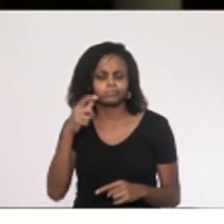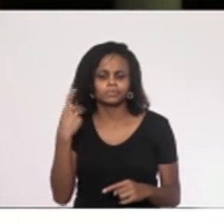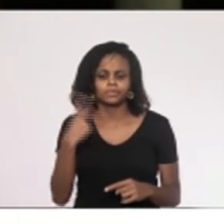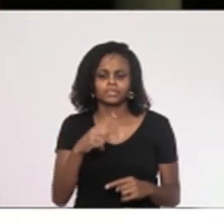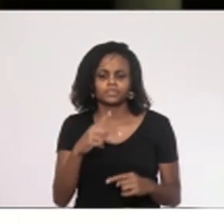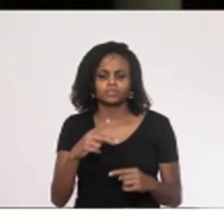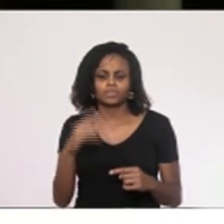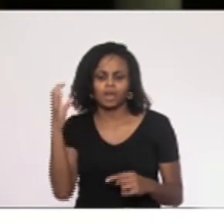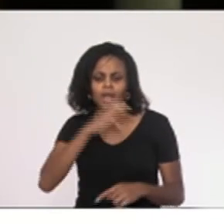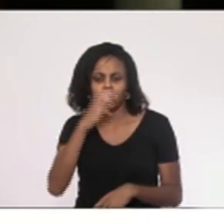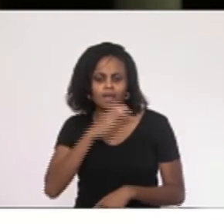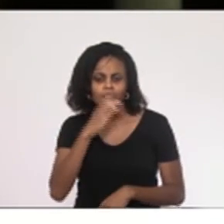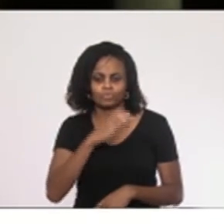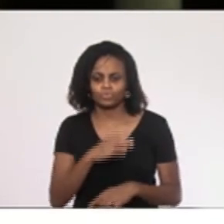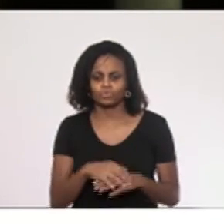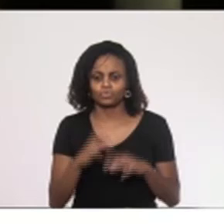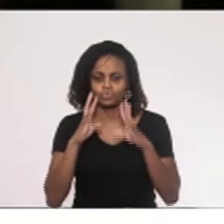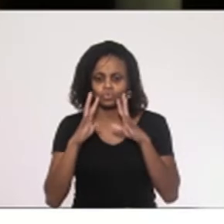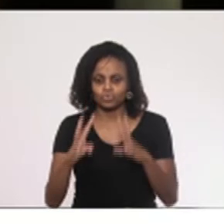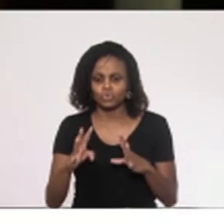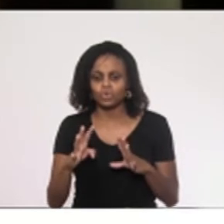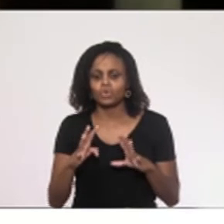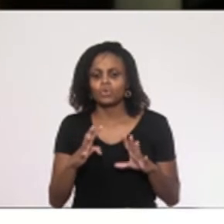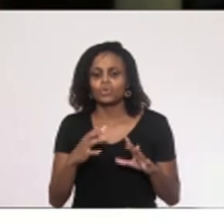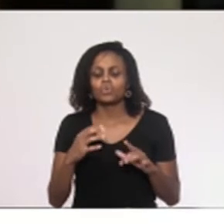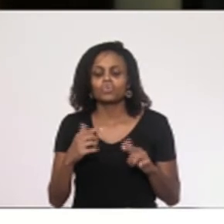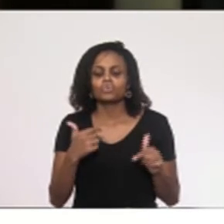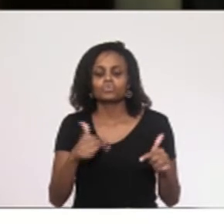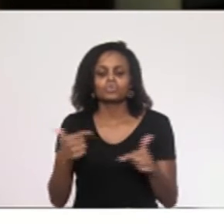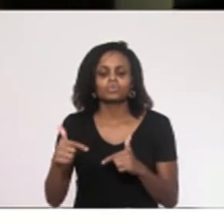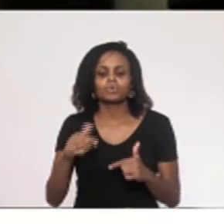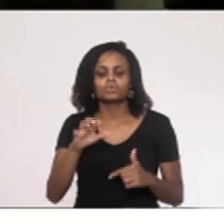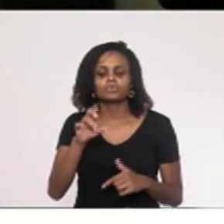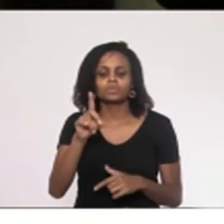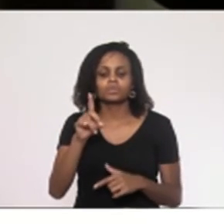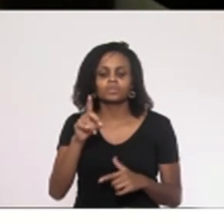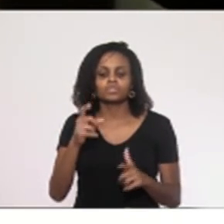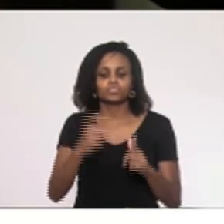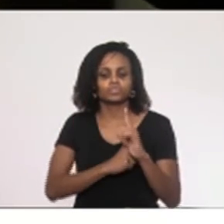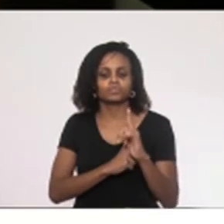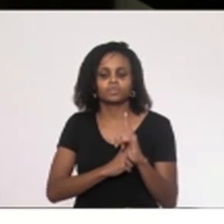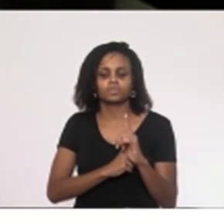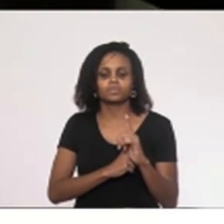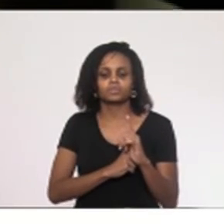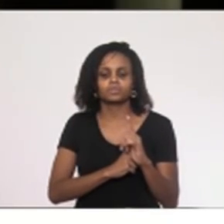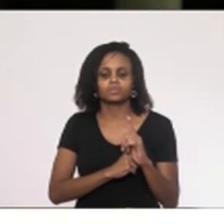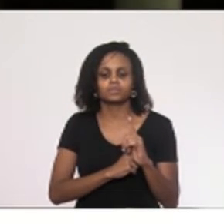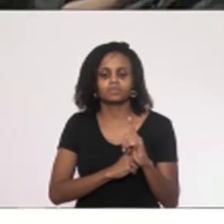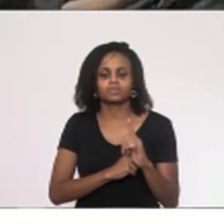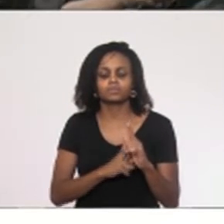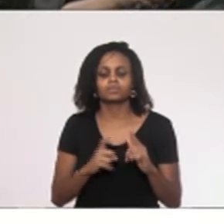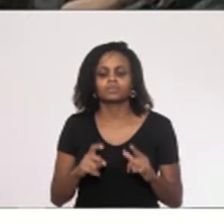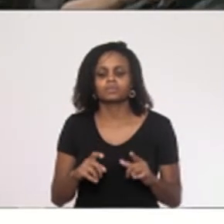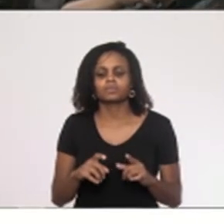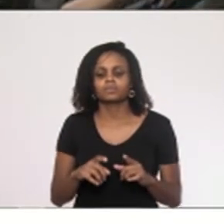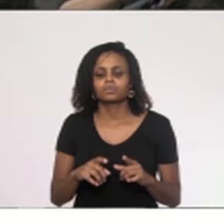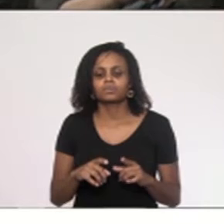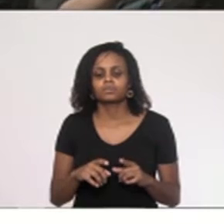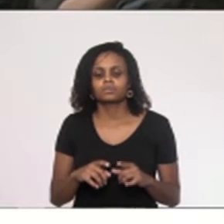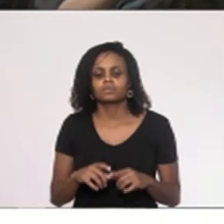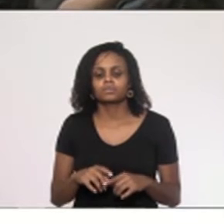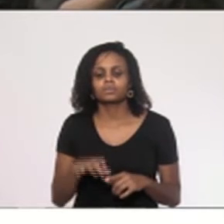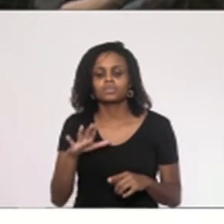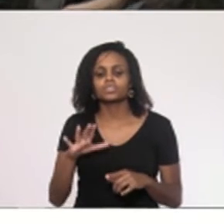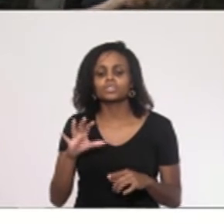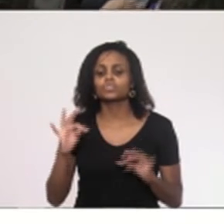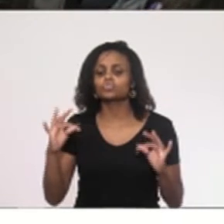relação ao serviço da dívida. Me permite uma parte, deputado? Pagou a Fazenda. Na literalidade,